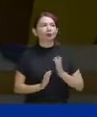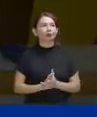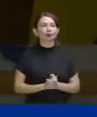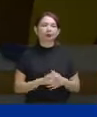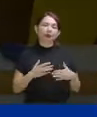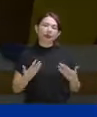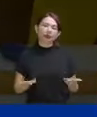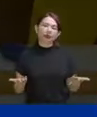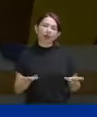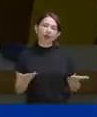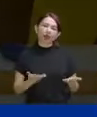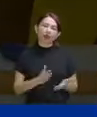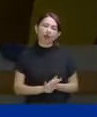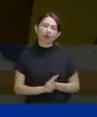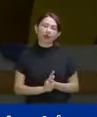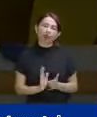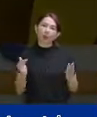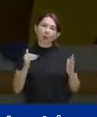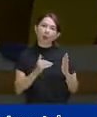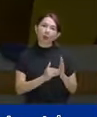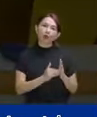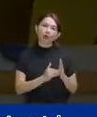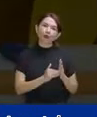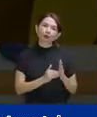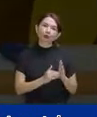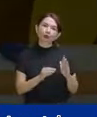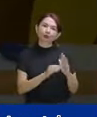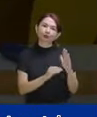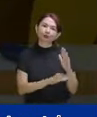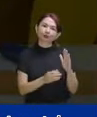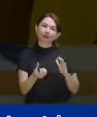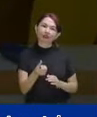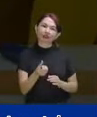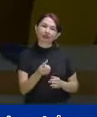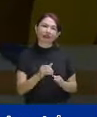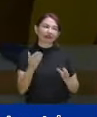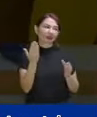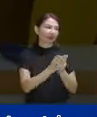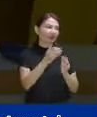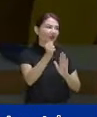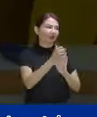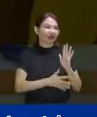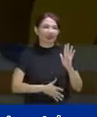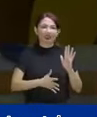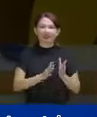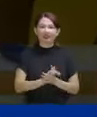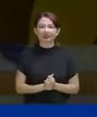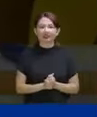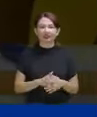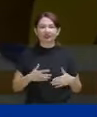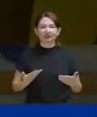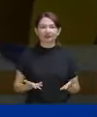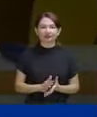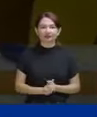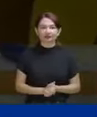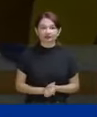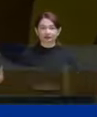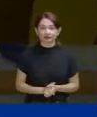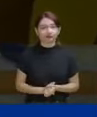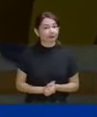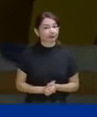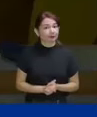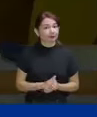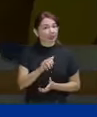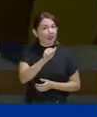Ok, vamos então aqui ao desembargador João Lage. 46, é o embargo de declaração, nos embargos de declaração,